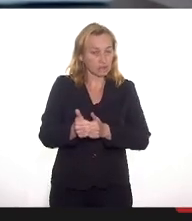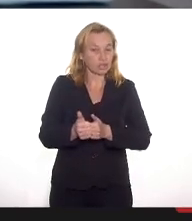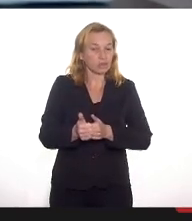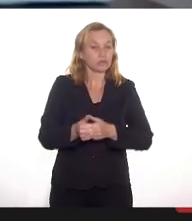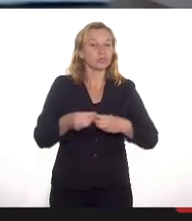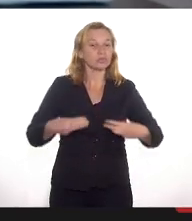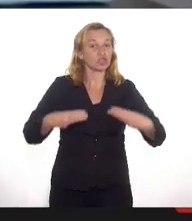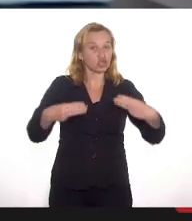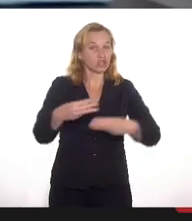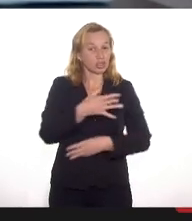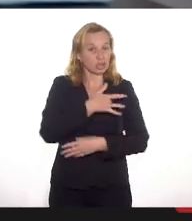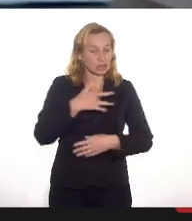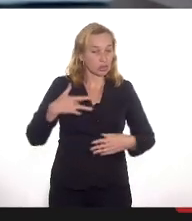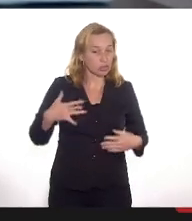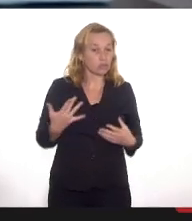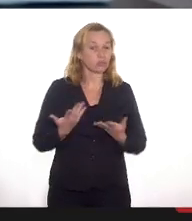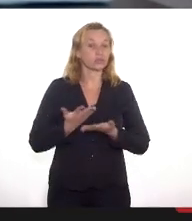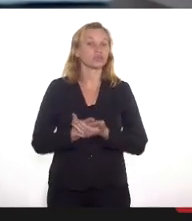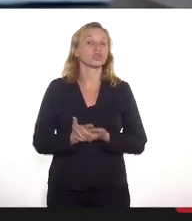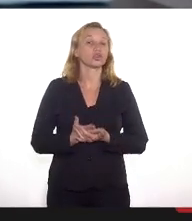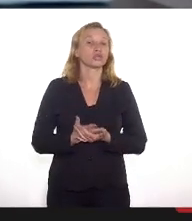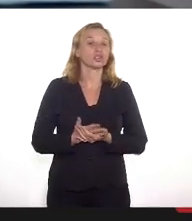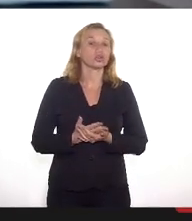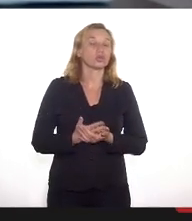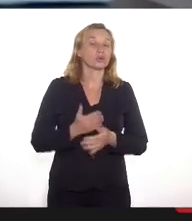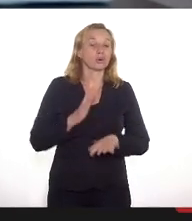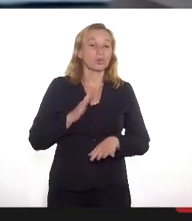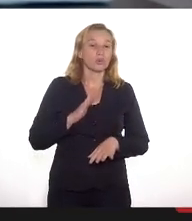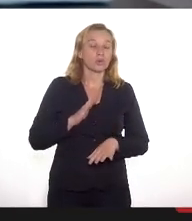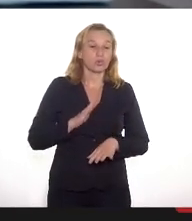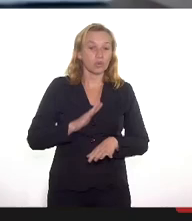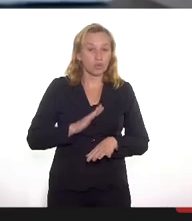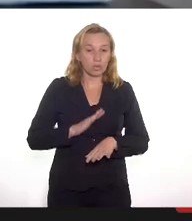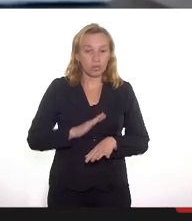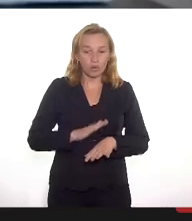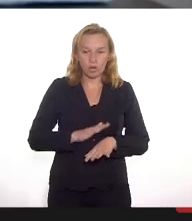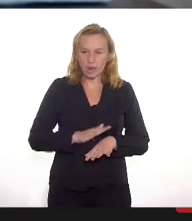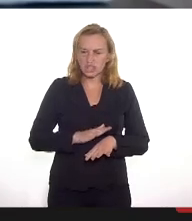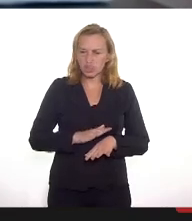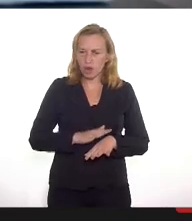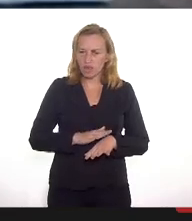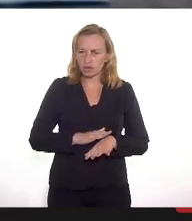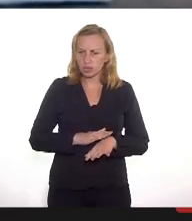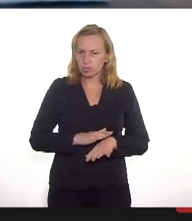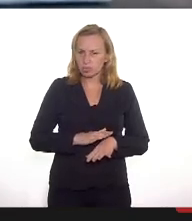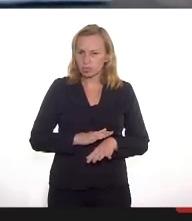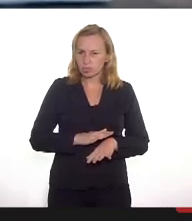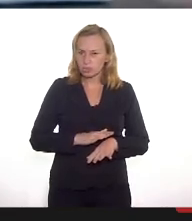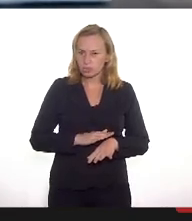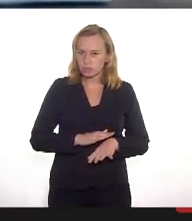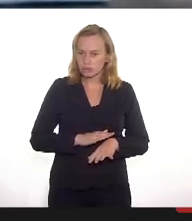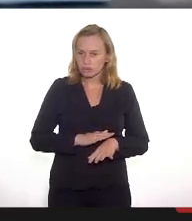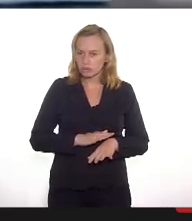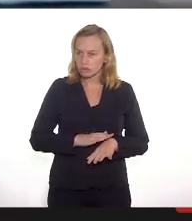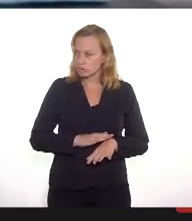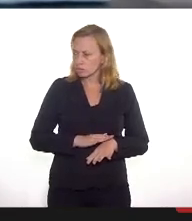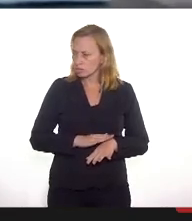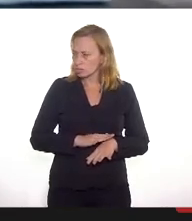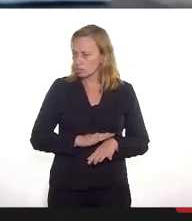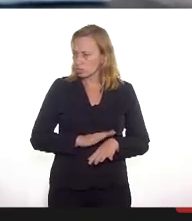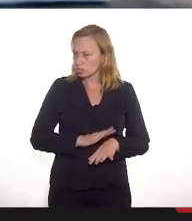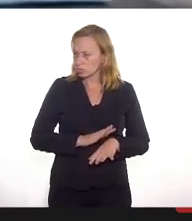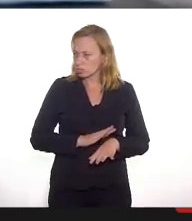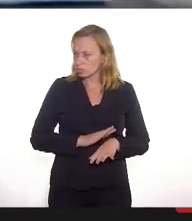Barcelona do Ministério da Saúde a gente vai ver toda a população com mais de 18 anos atrás pelo menos com a primeira dose tá é a segunda dose era todos